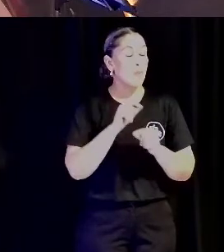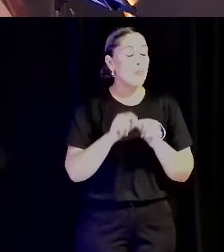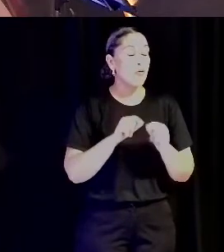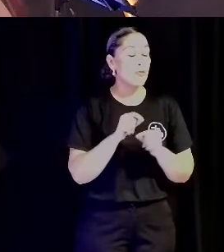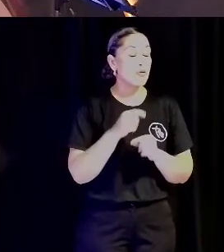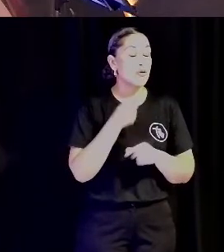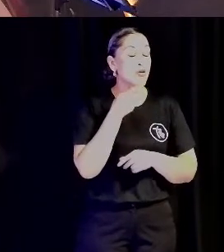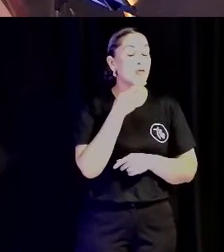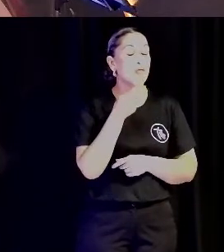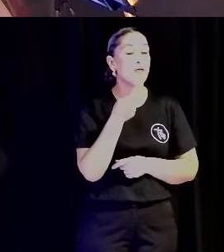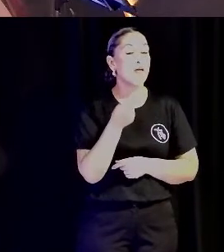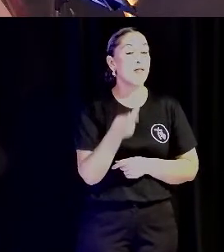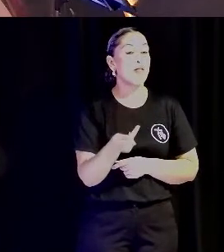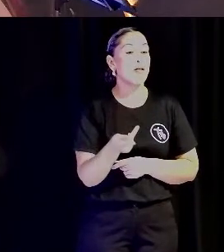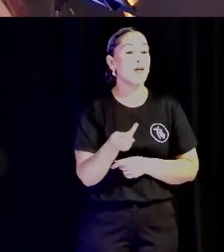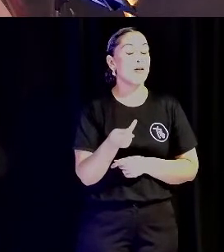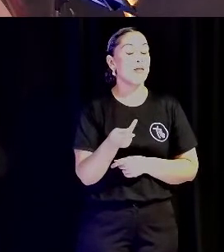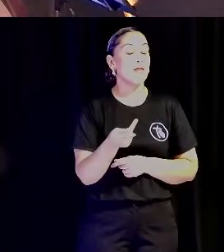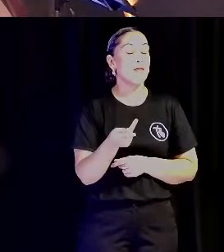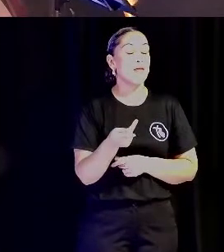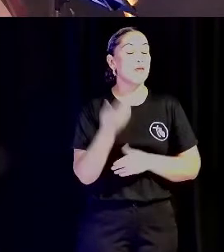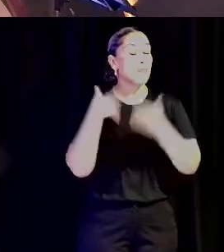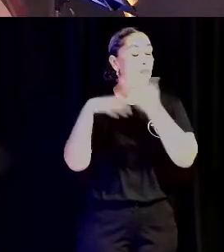haver dignidade antes da eternidade?